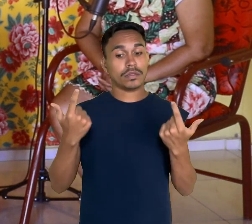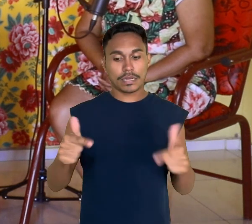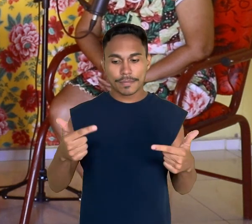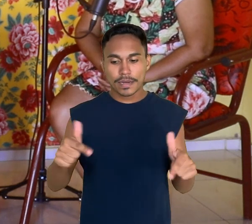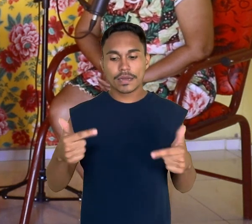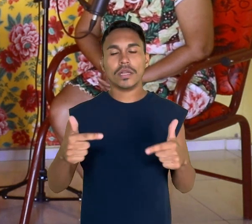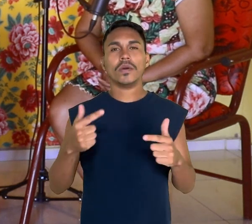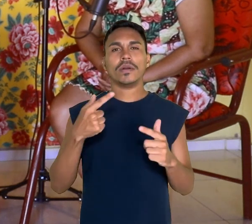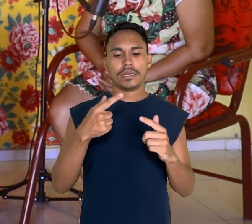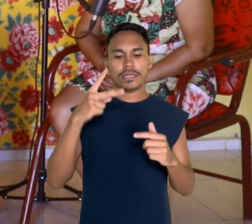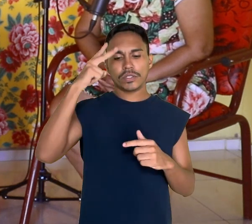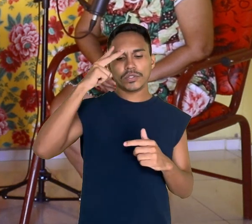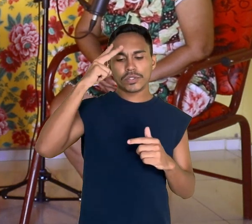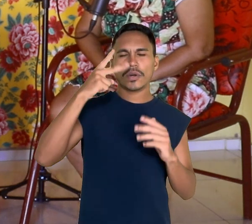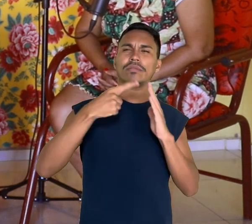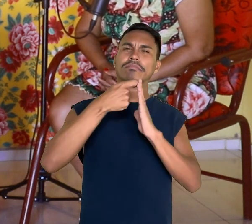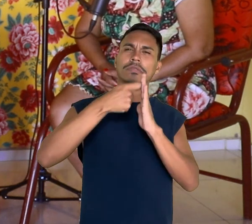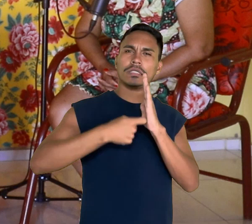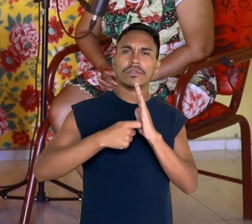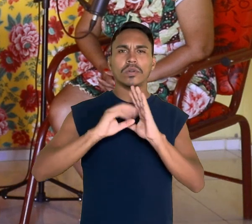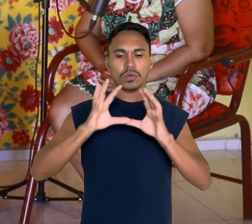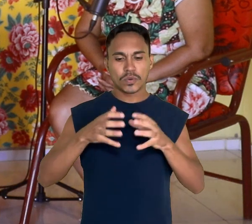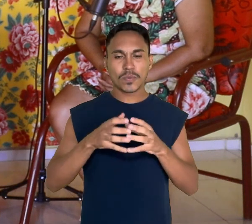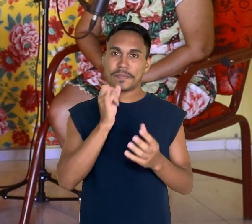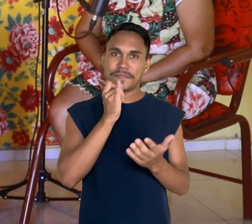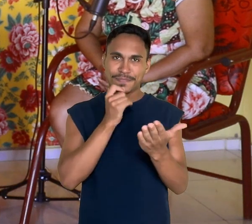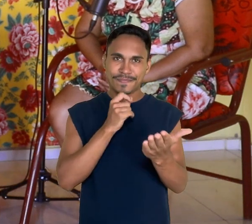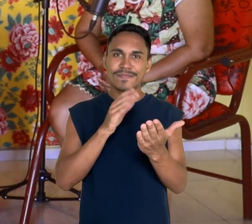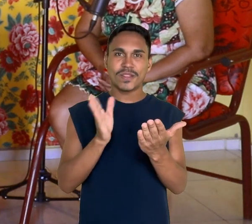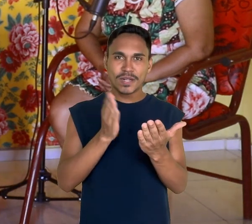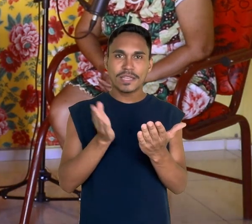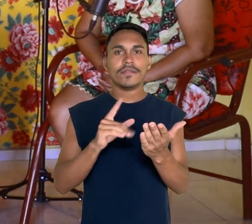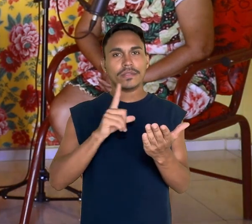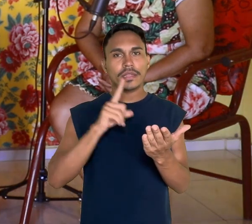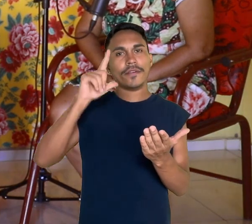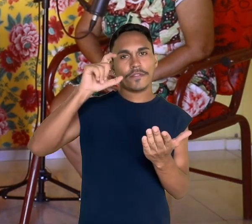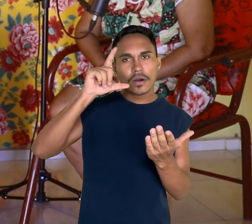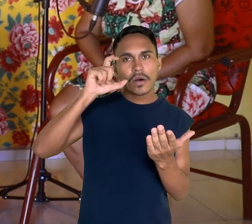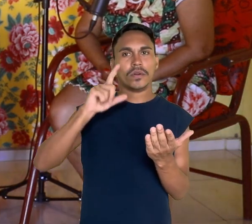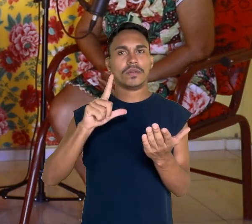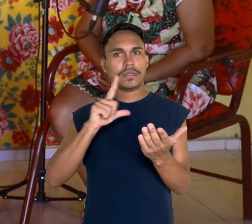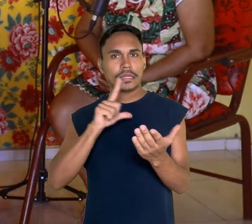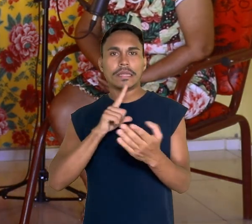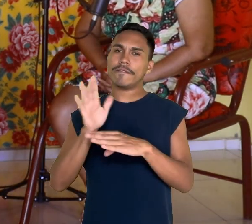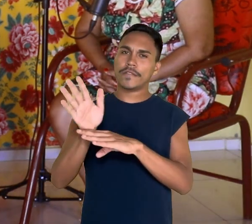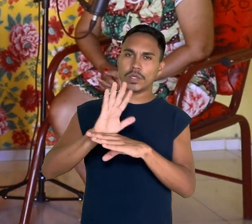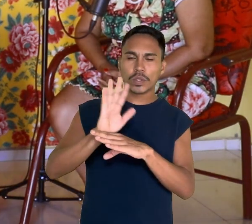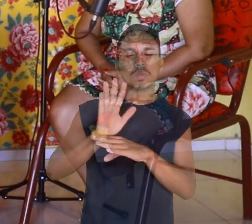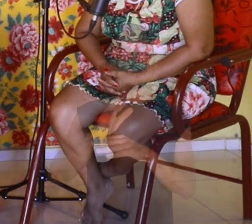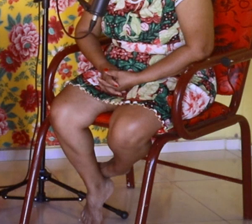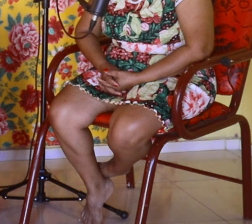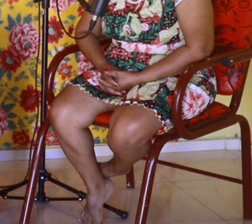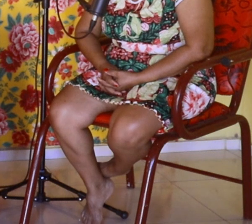lindo trabalho conosco. Escreveu toda a história do nosso grupo, como você pode ver aí. Tem foto, tem